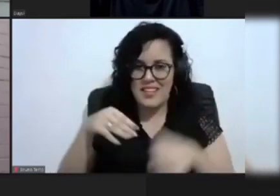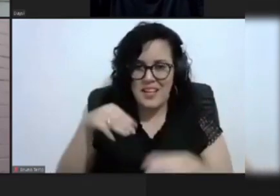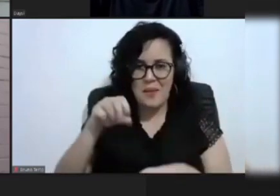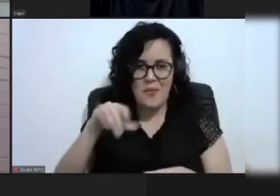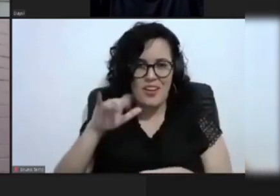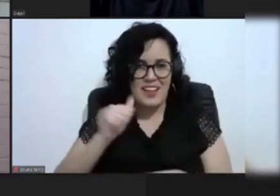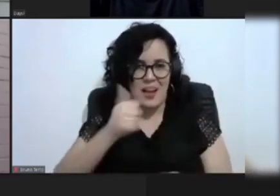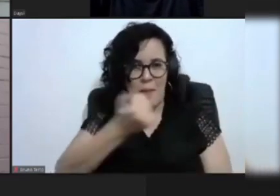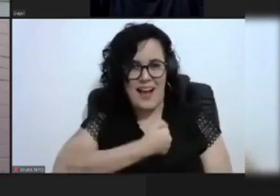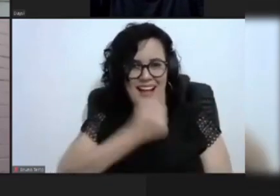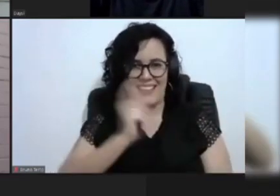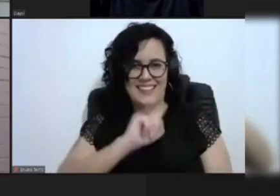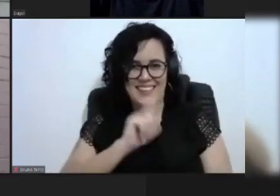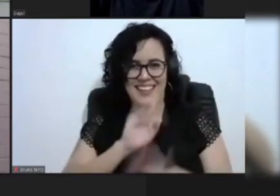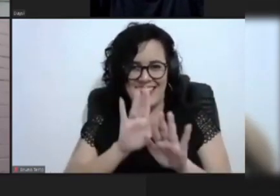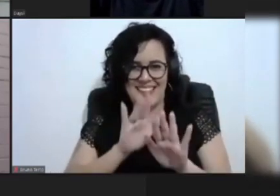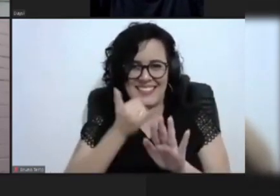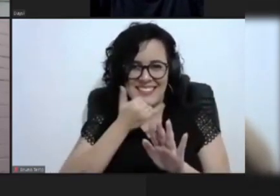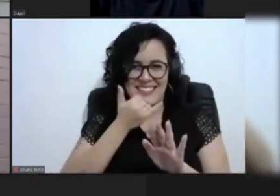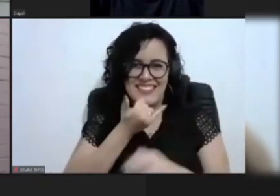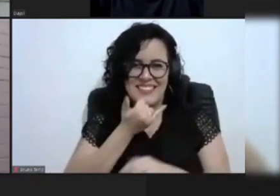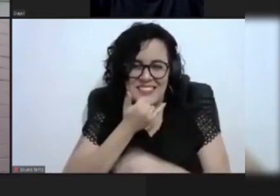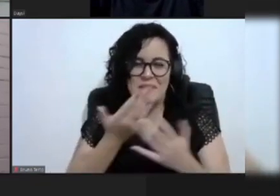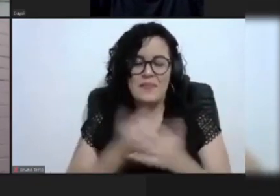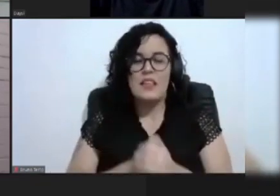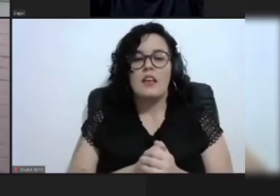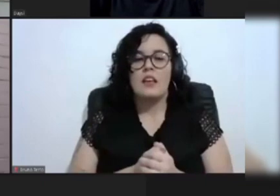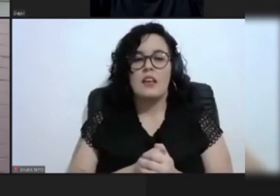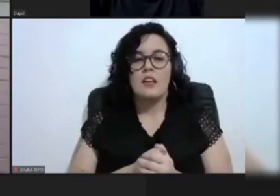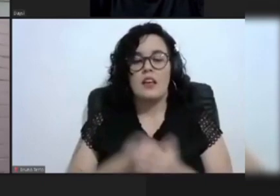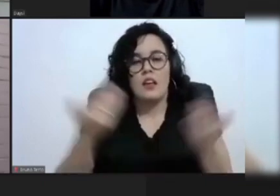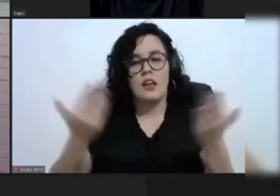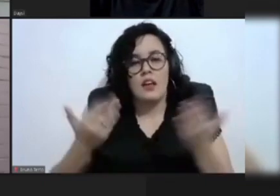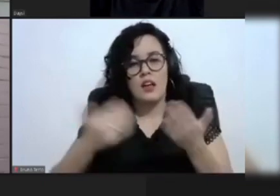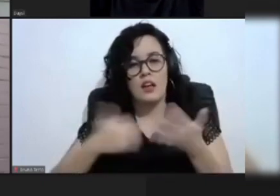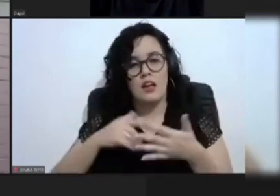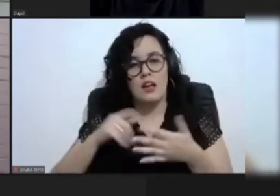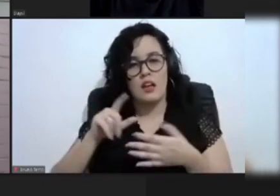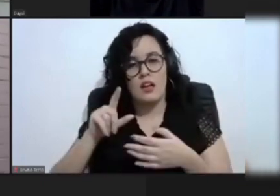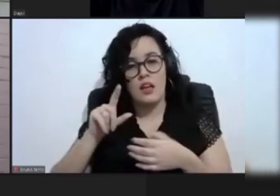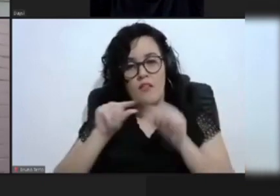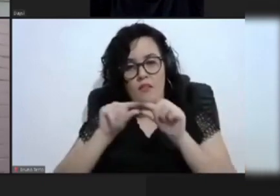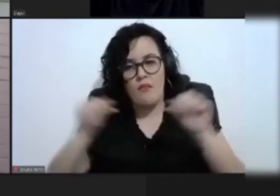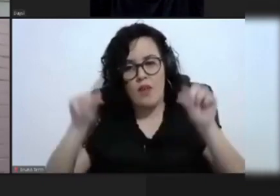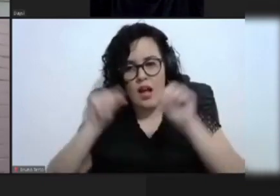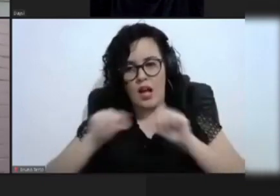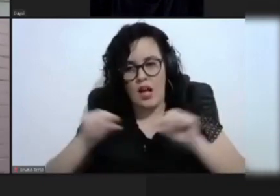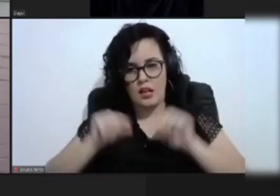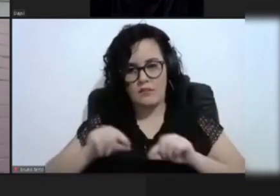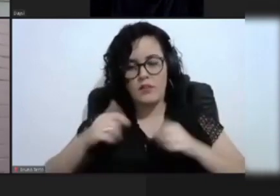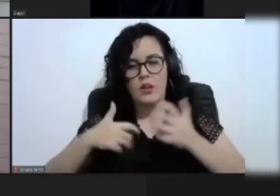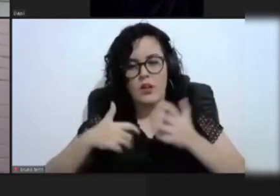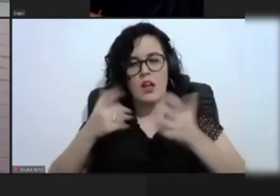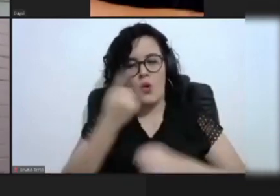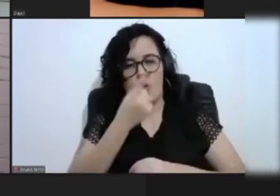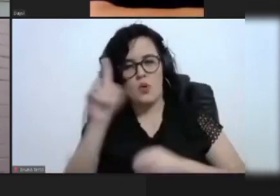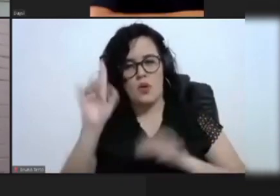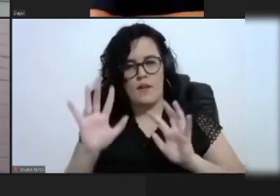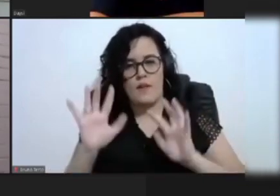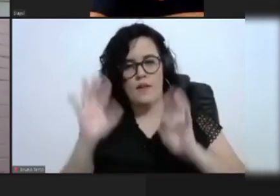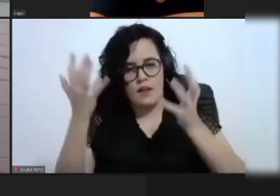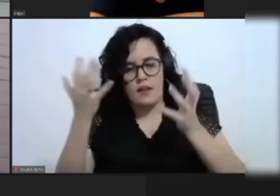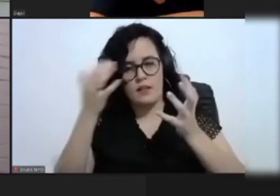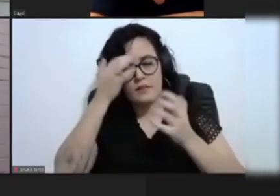mata, tá, Mônica, que eu fujo do script. Eu separei para vocês aqui uma frase que eu queria fechar o evento com essa frase,